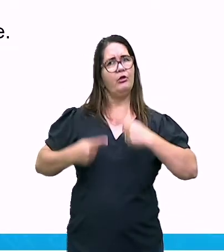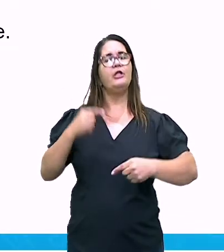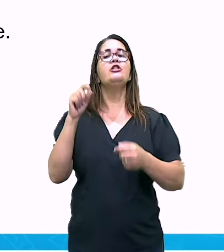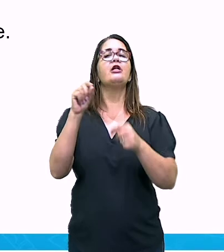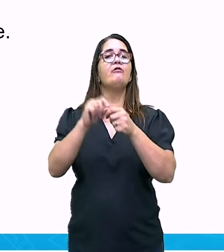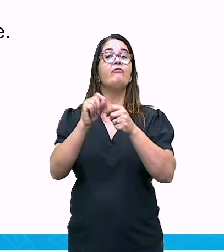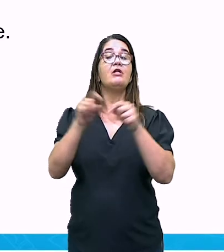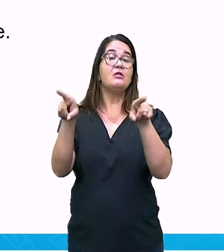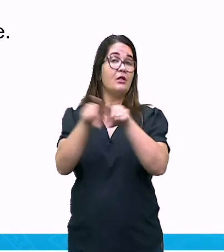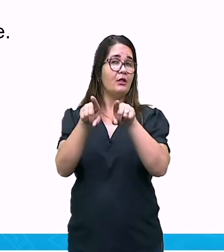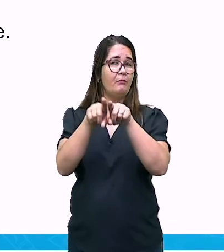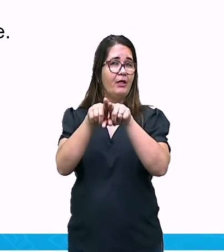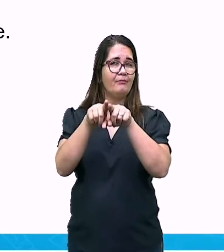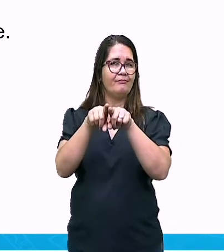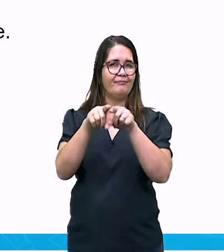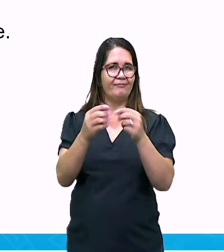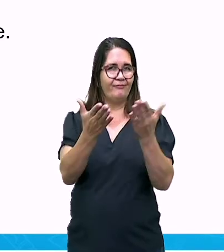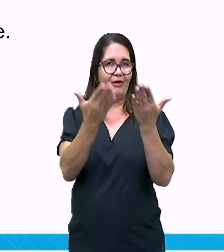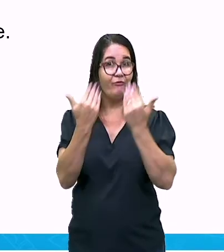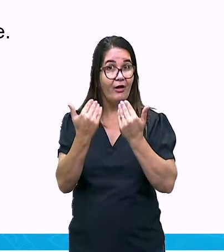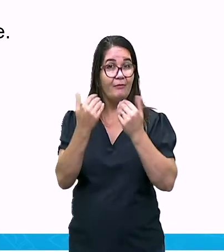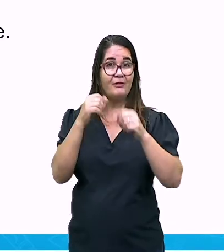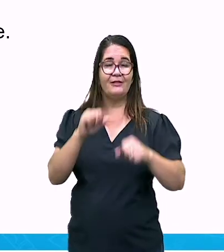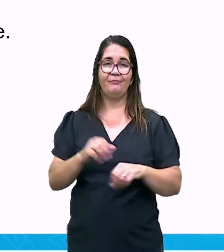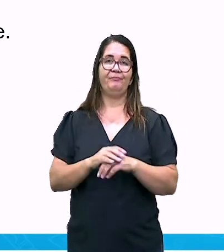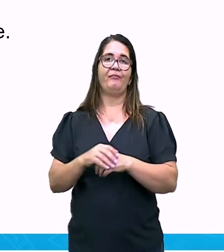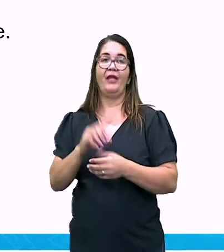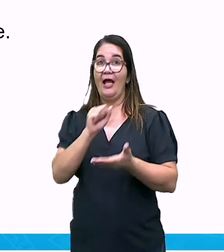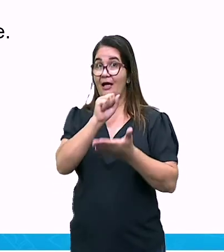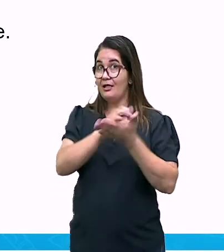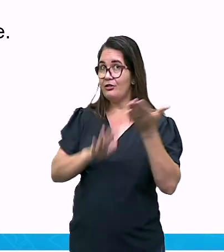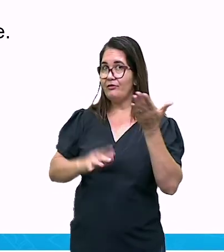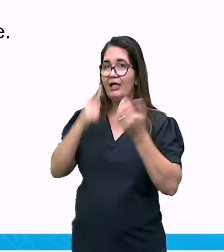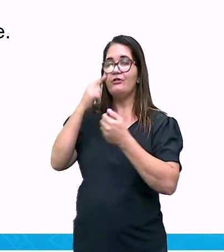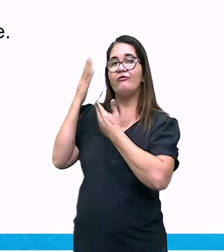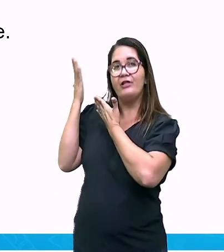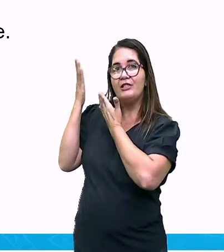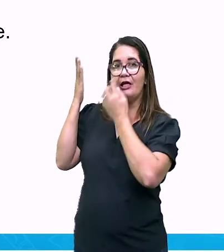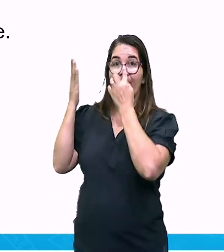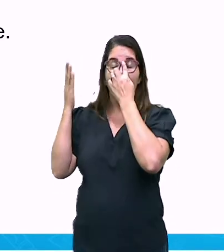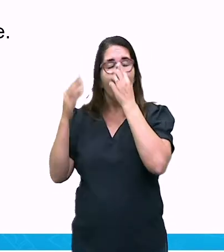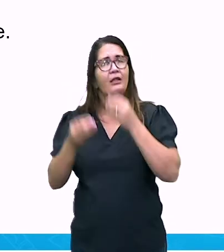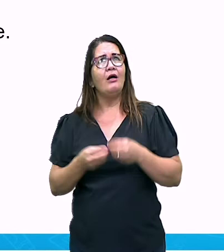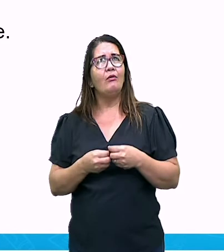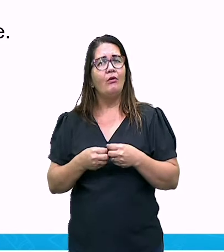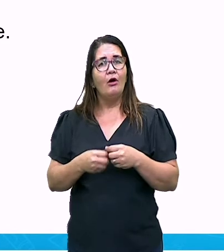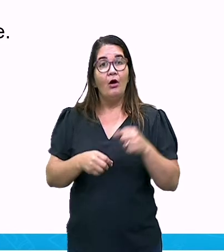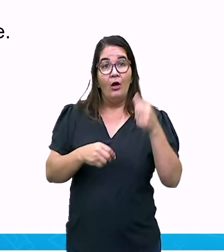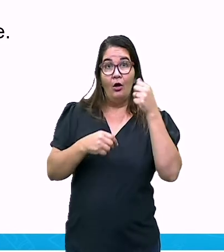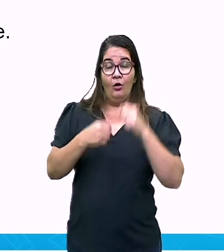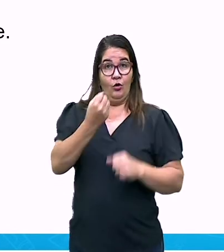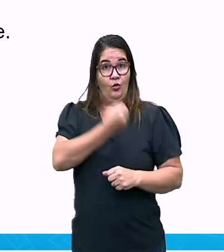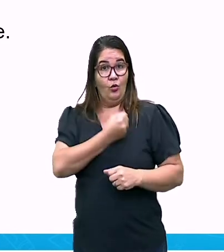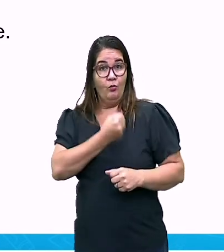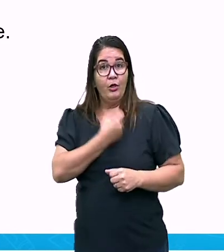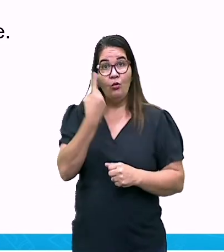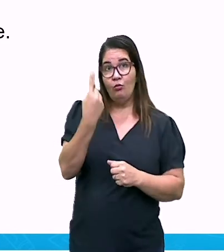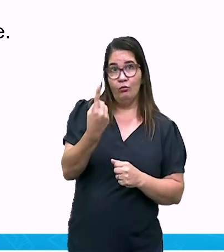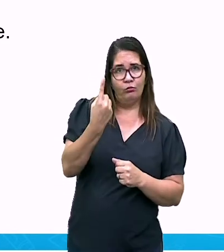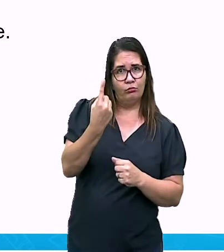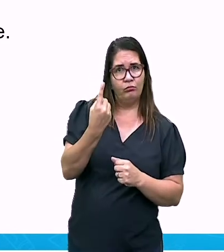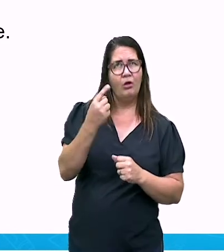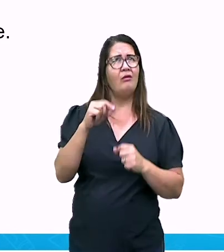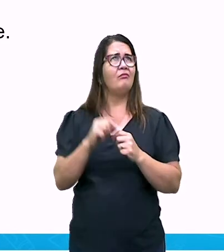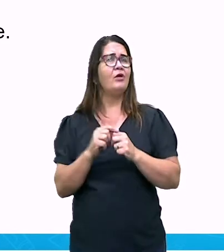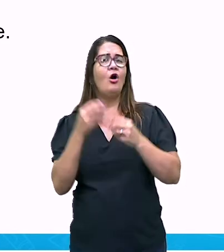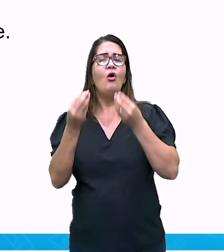as questões e responda em seu caderno. Número 1. O que influenciou a forma pela qual os grupos